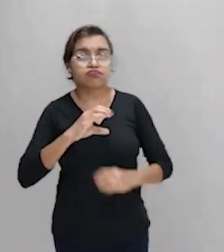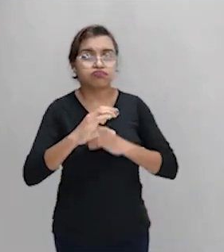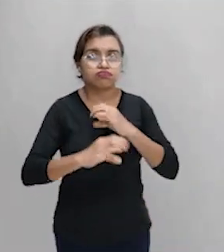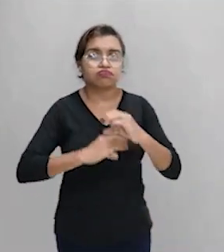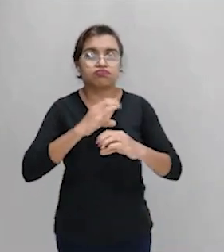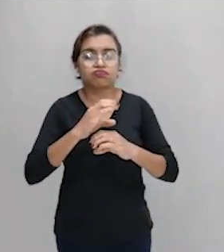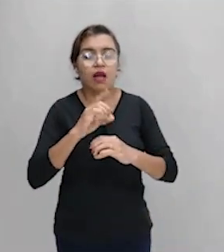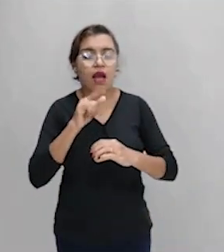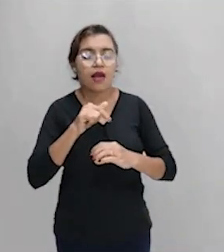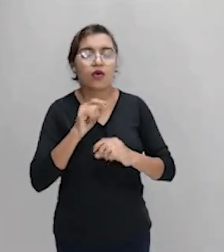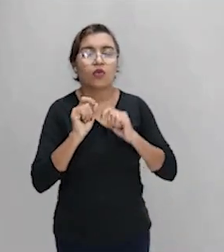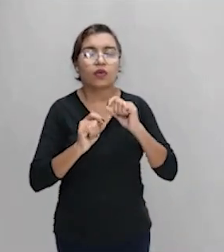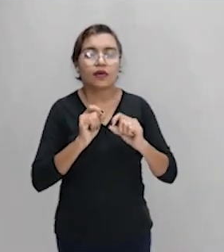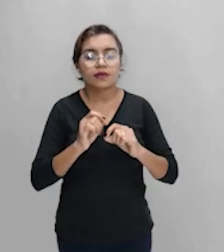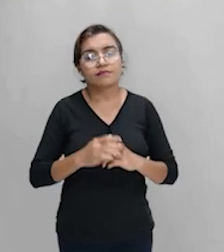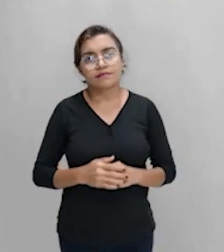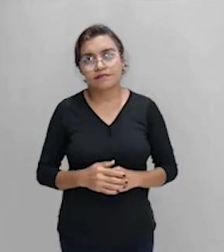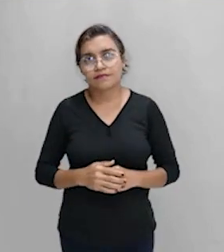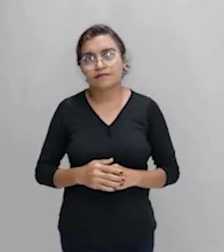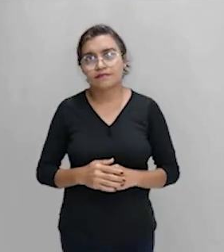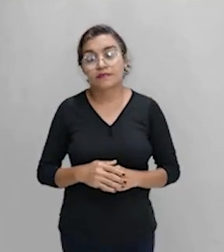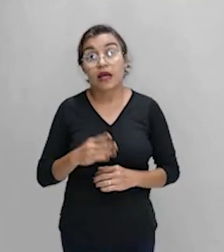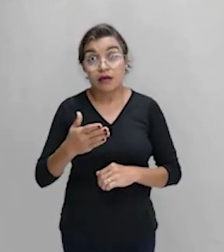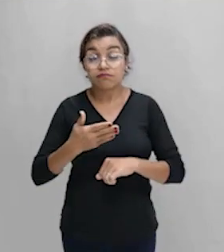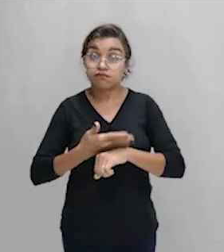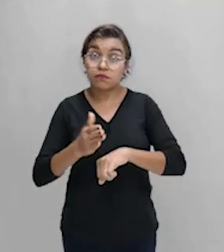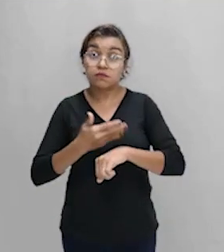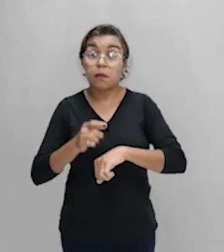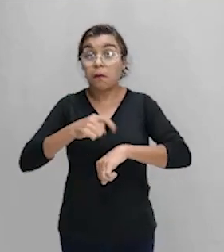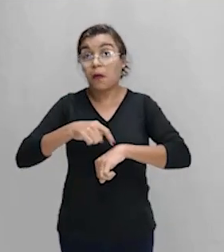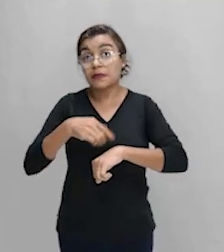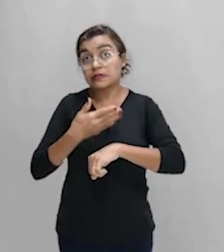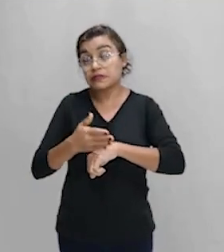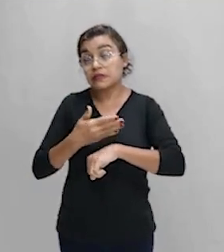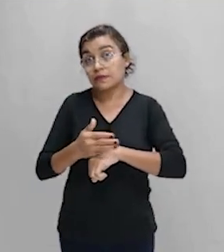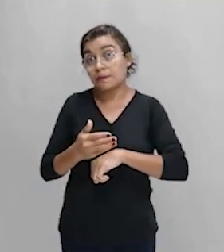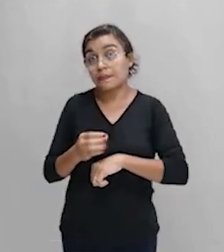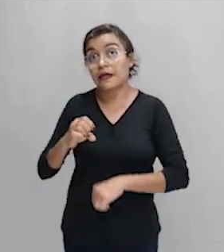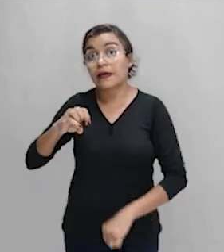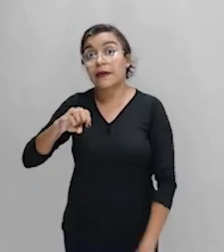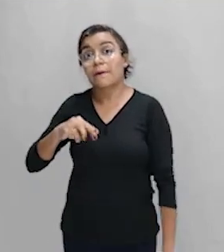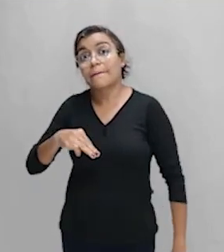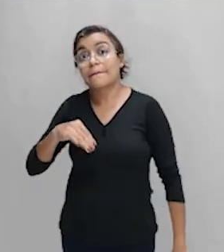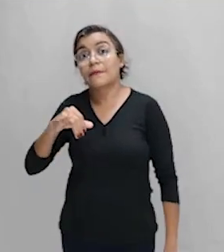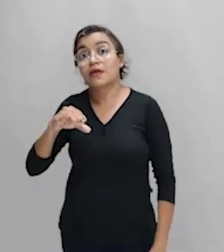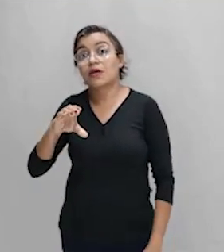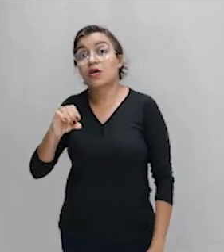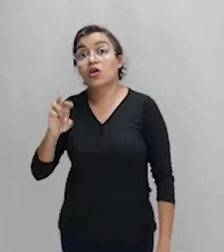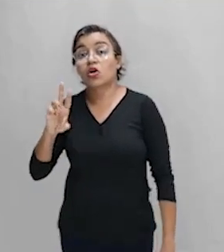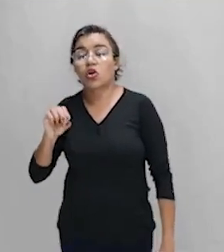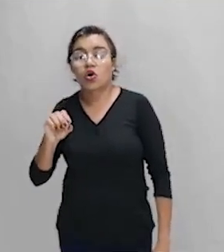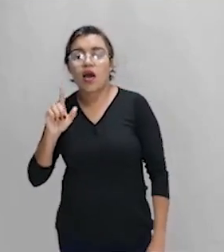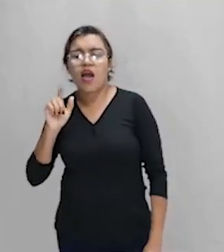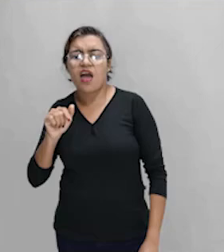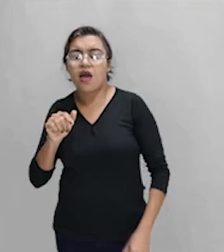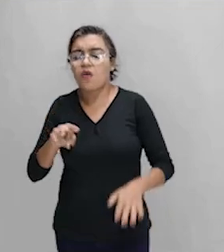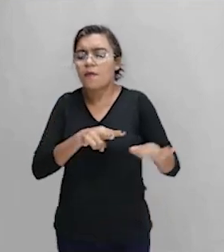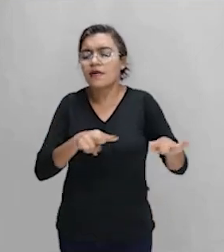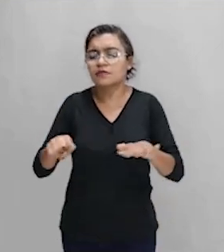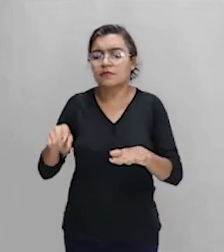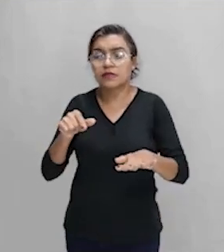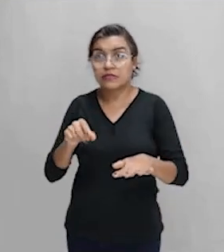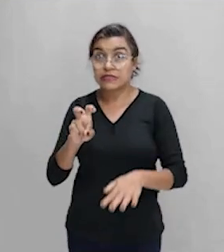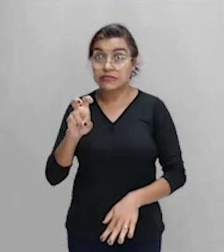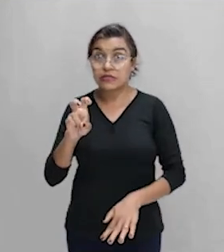menor fatia de fato é qual? É a sessão de treinamento. Um microciclo de uma semana, digamos que ele vai envolver 5 sessões de